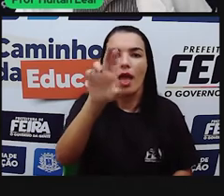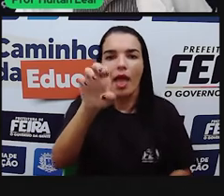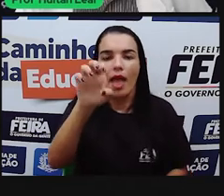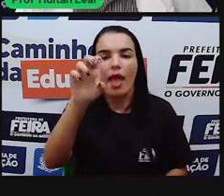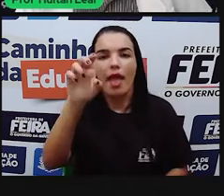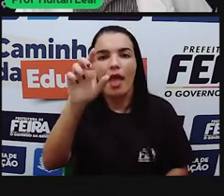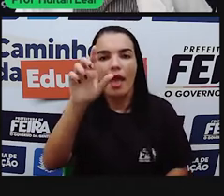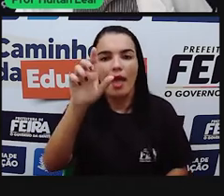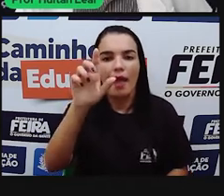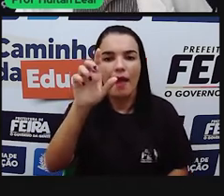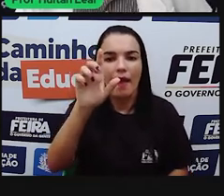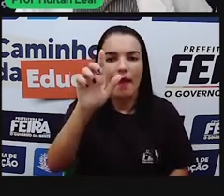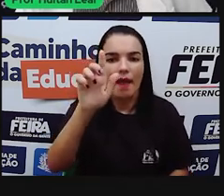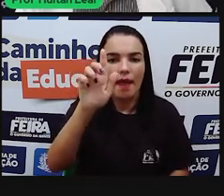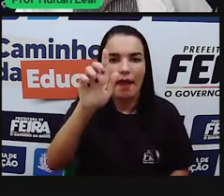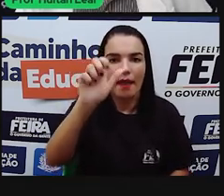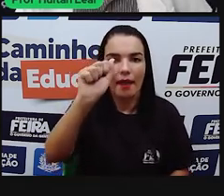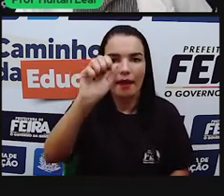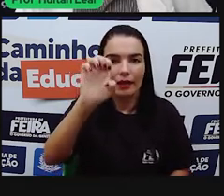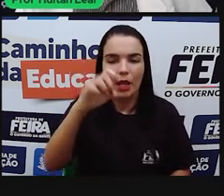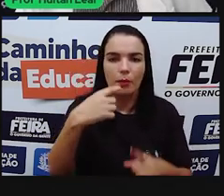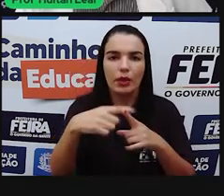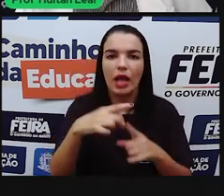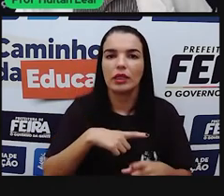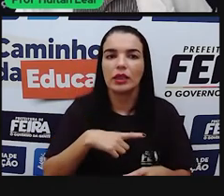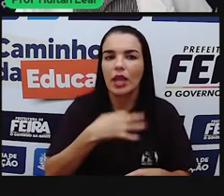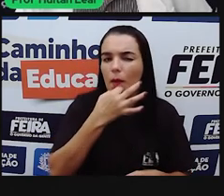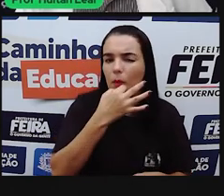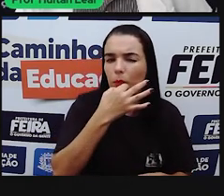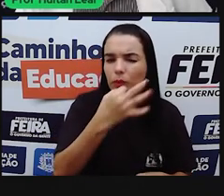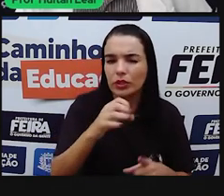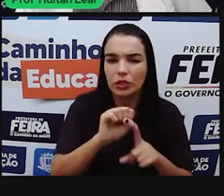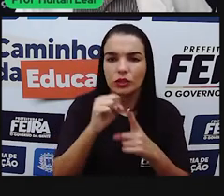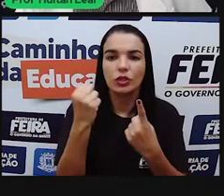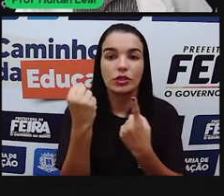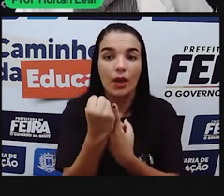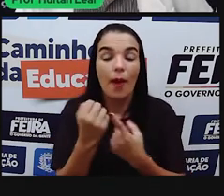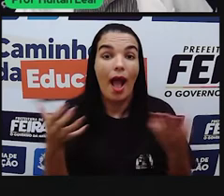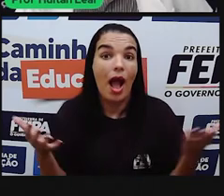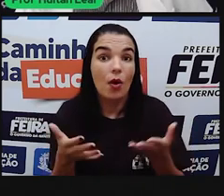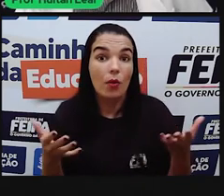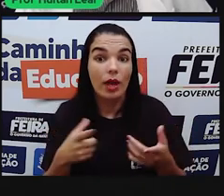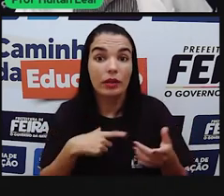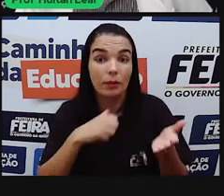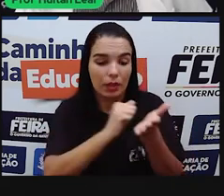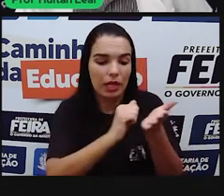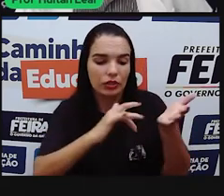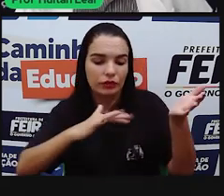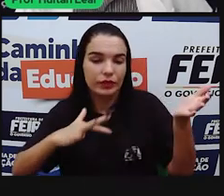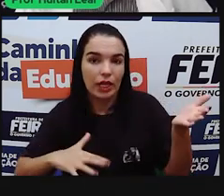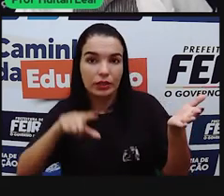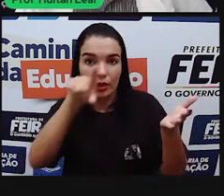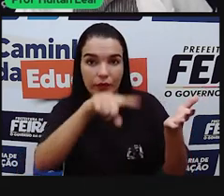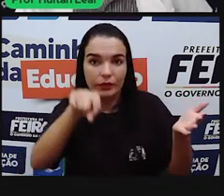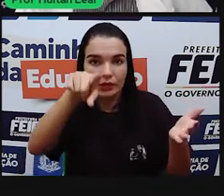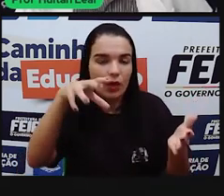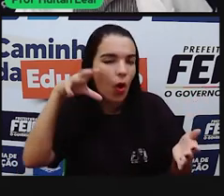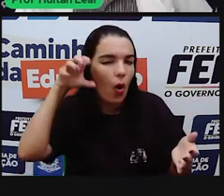é? Então, vamos ver aqui como atividade. Agora vamos ouvir essa pequena